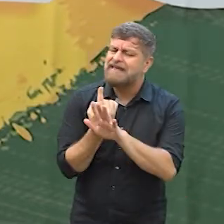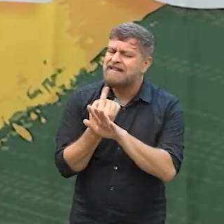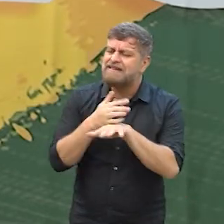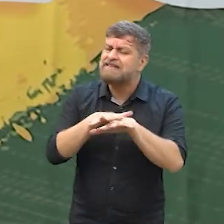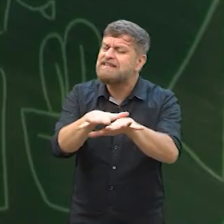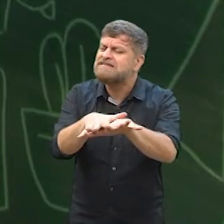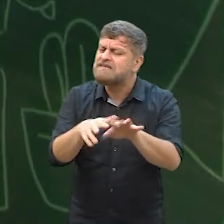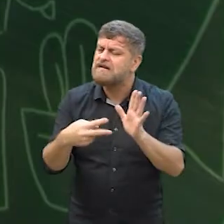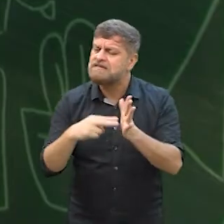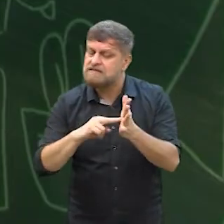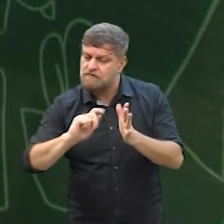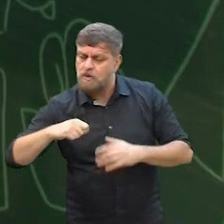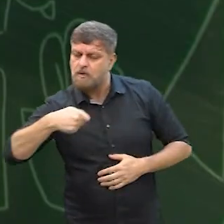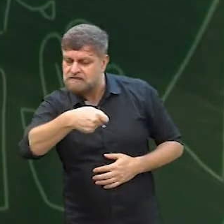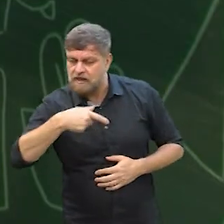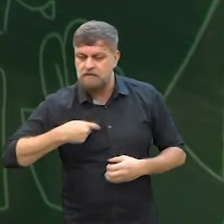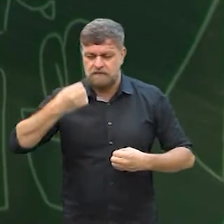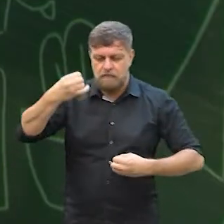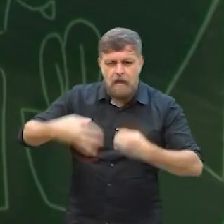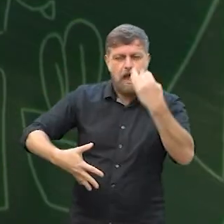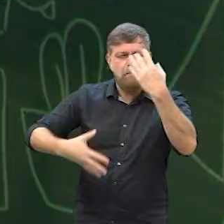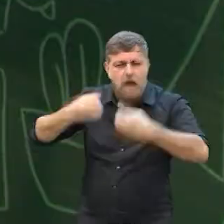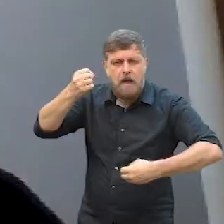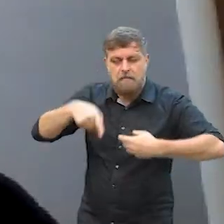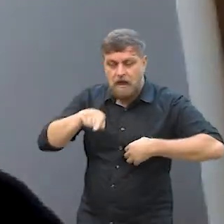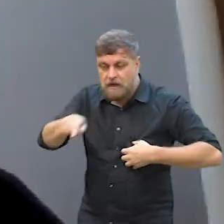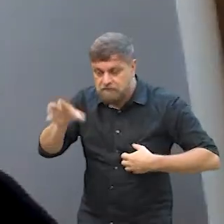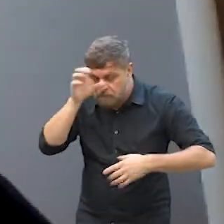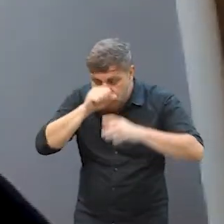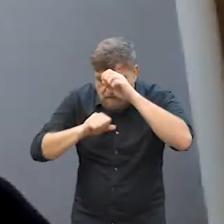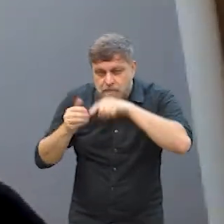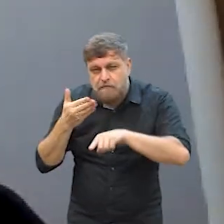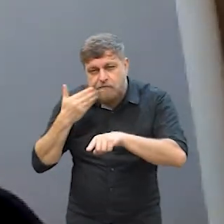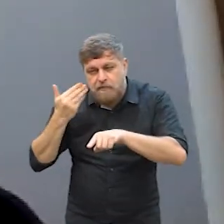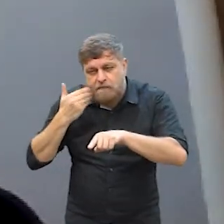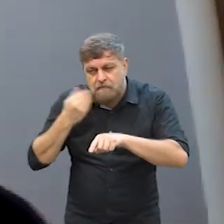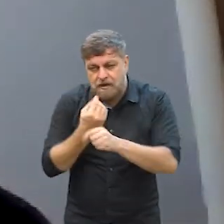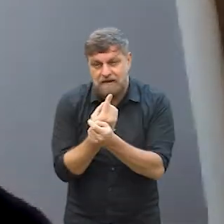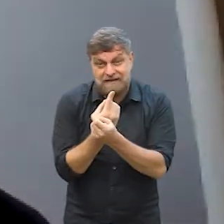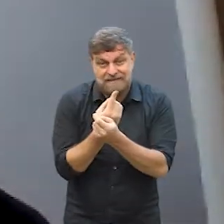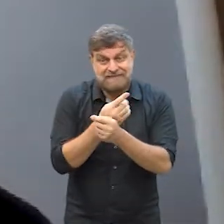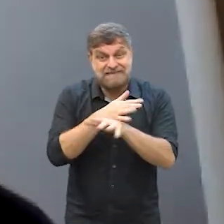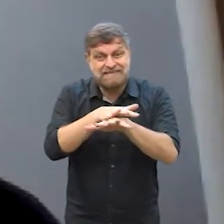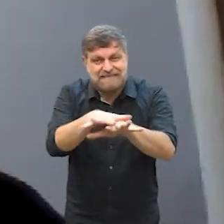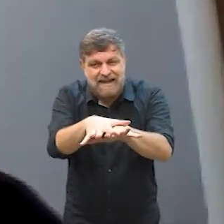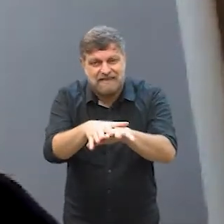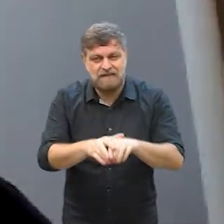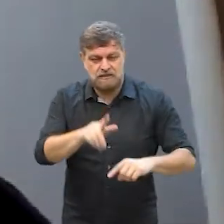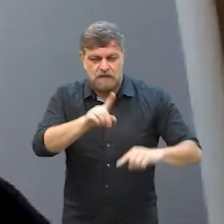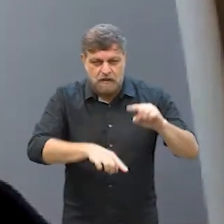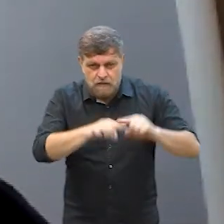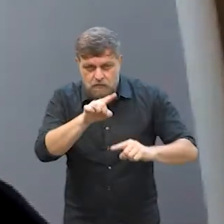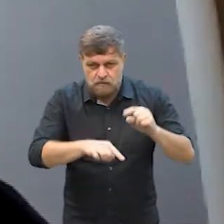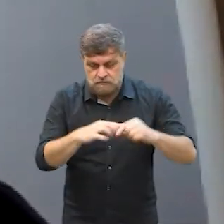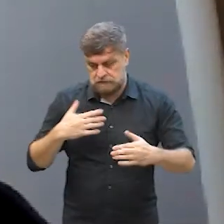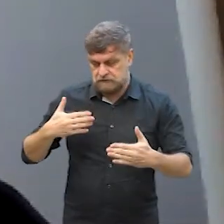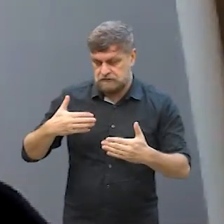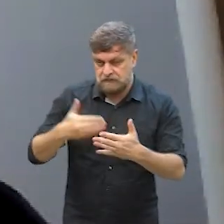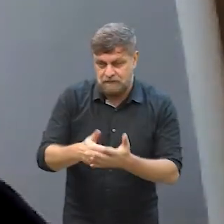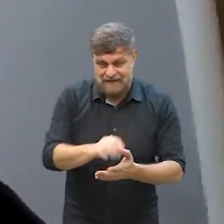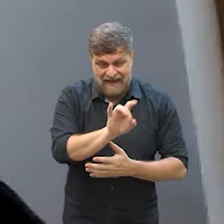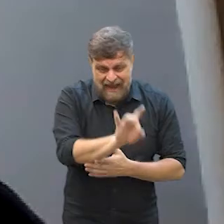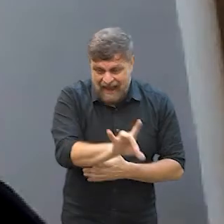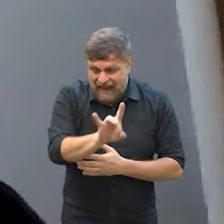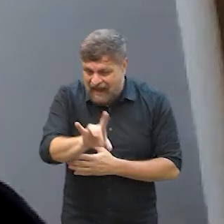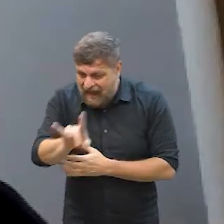que é designer? Você explica, eles vão aprendendo. Um designer de produtos, né? Então você chega, cara, em